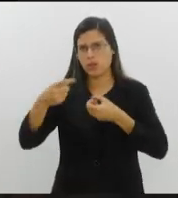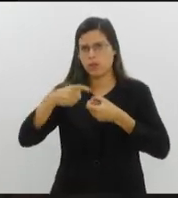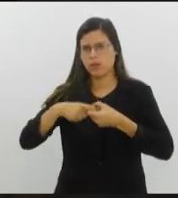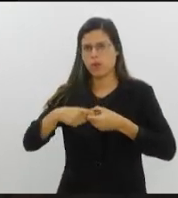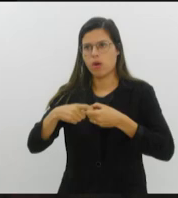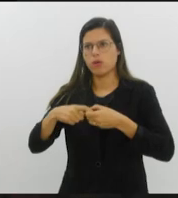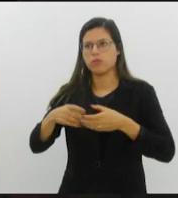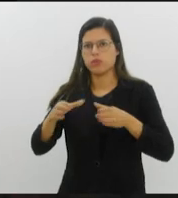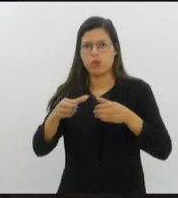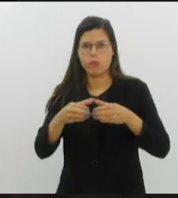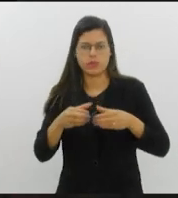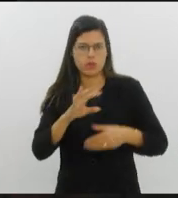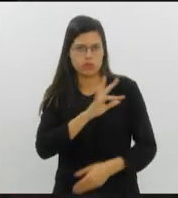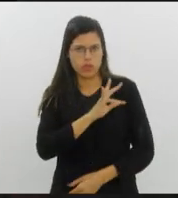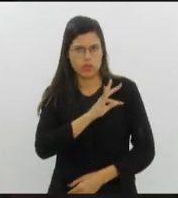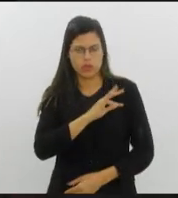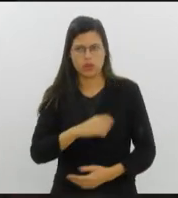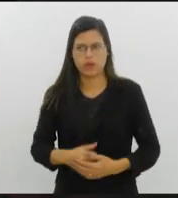comissões técnicas.